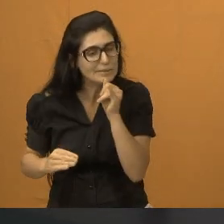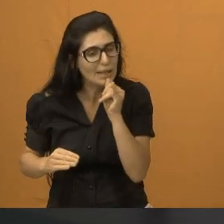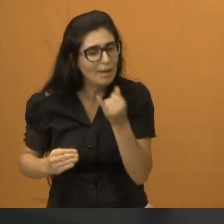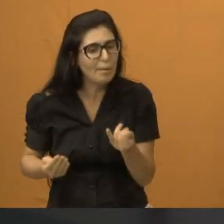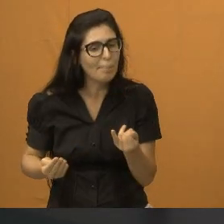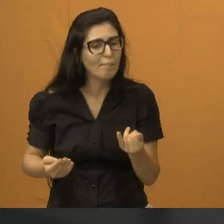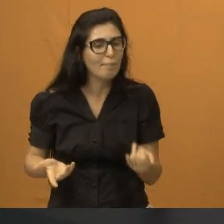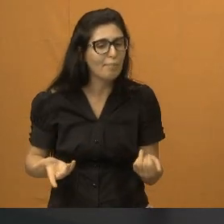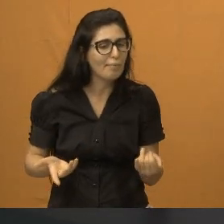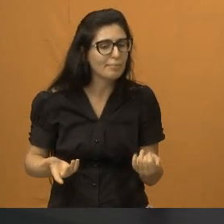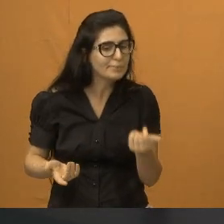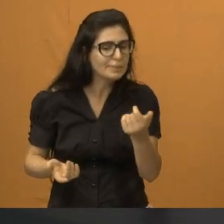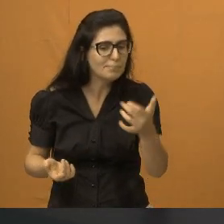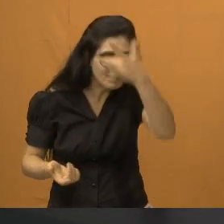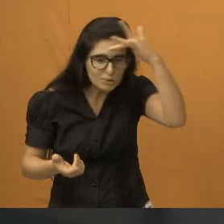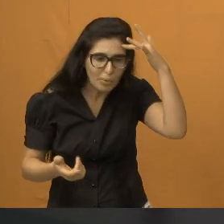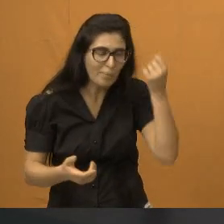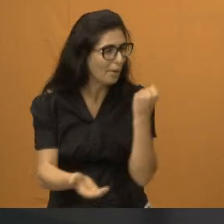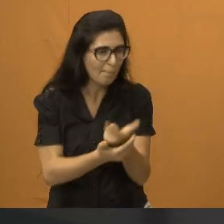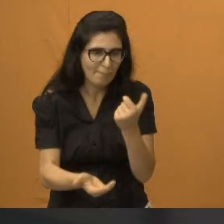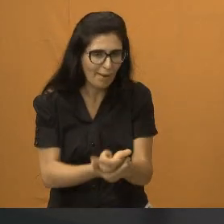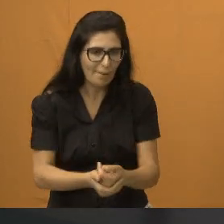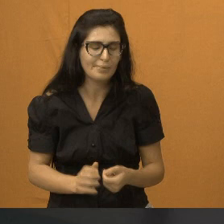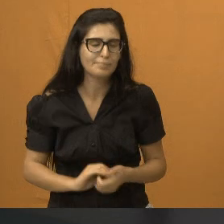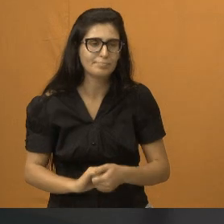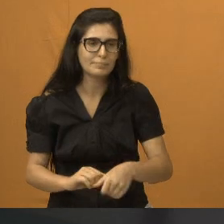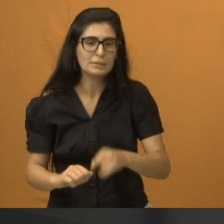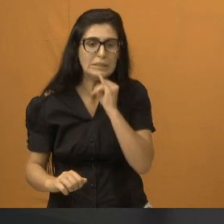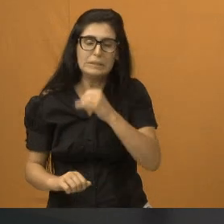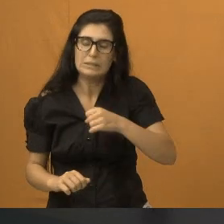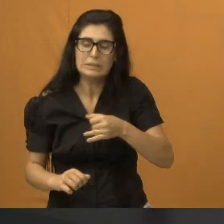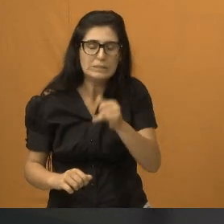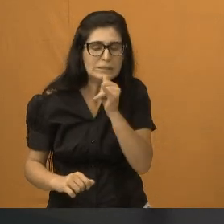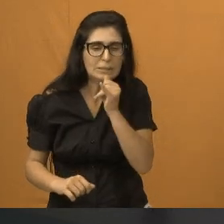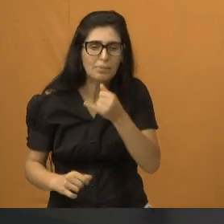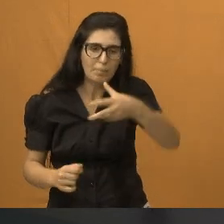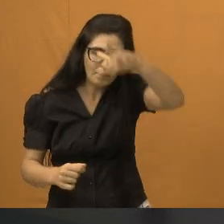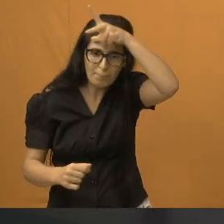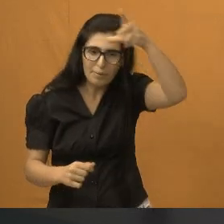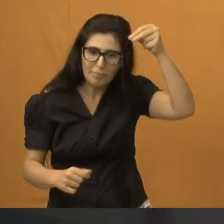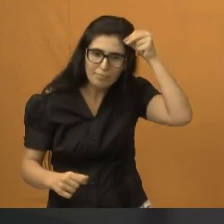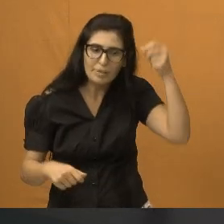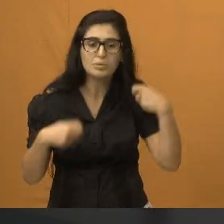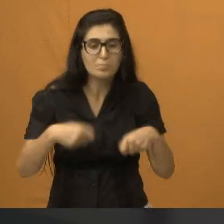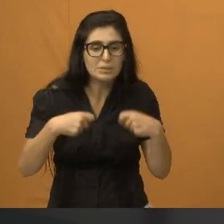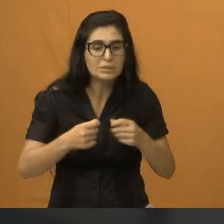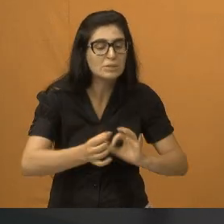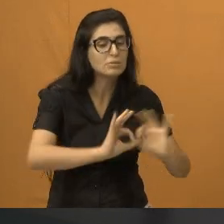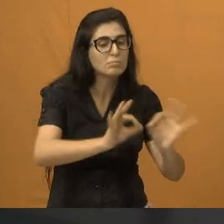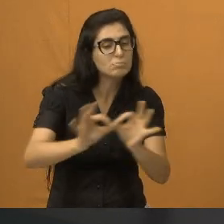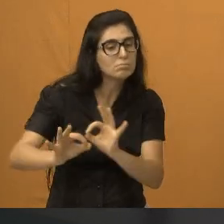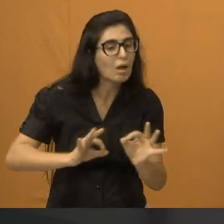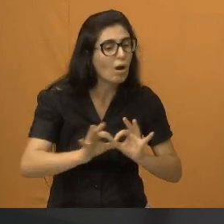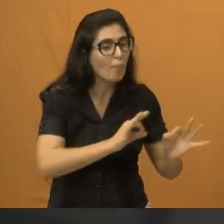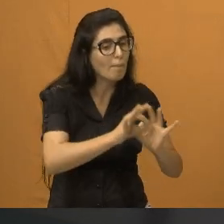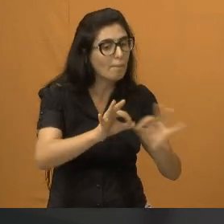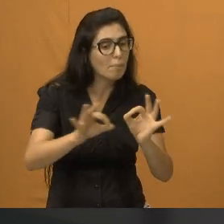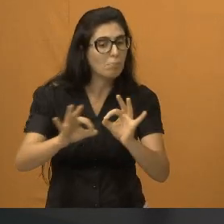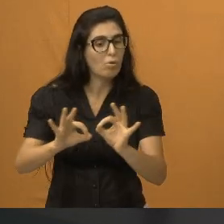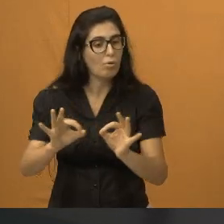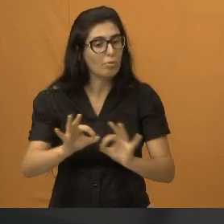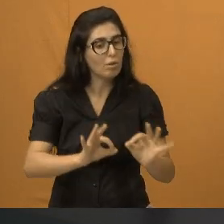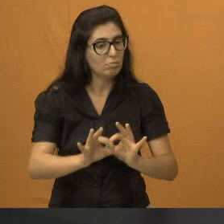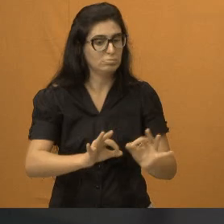Enquanto os prefeitos que passou não regularizaram os bairros, e se não regularizar, o IPTU sempre vai